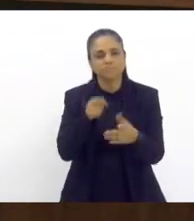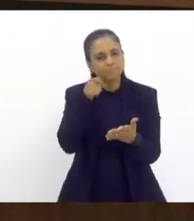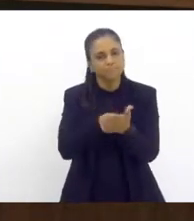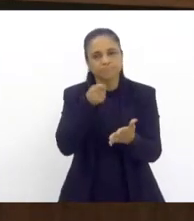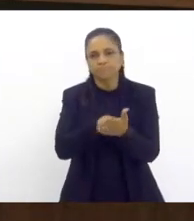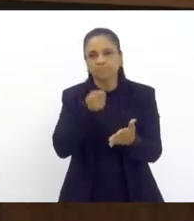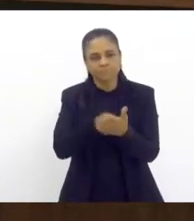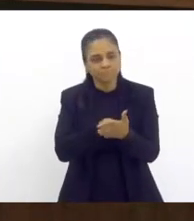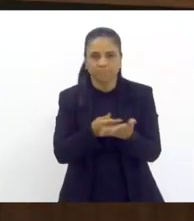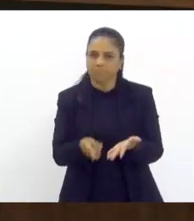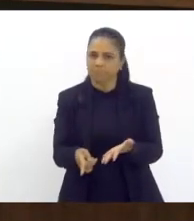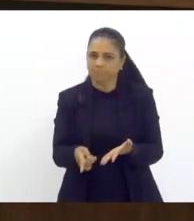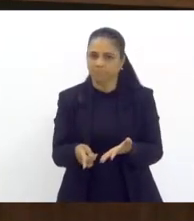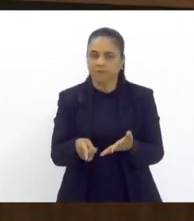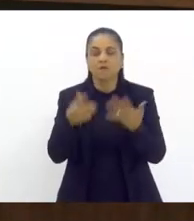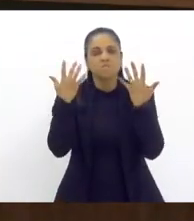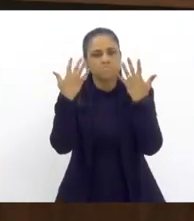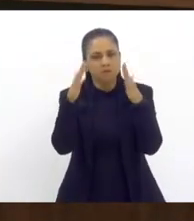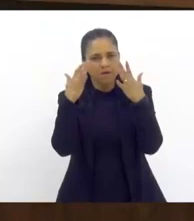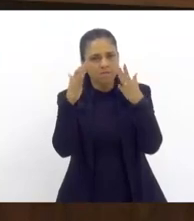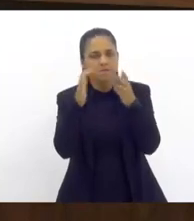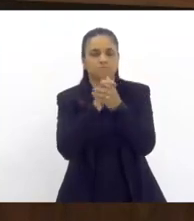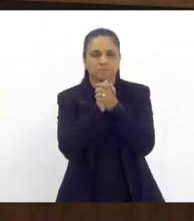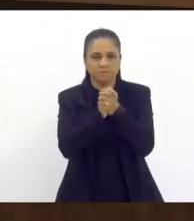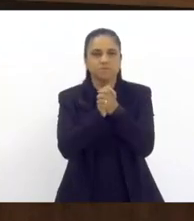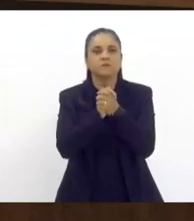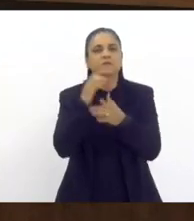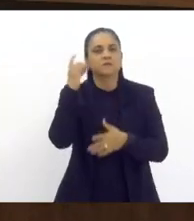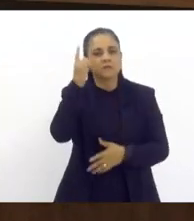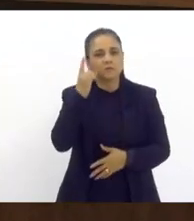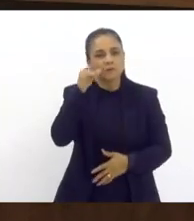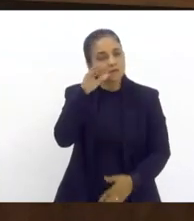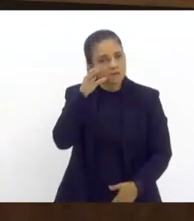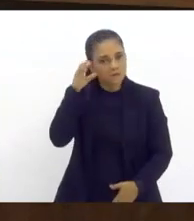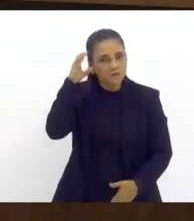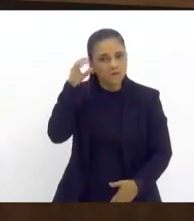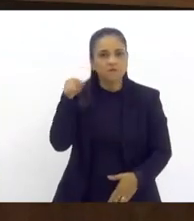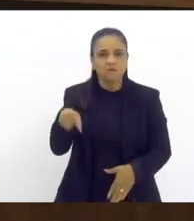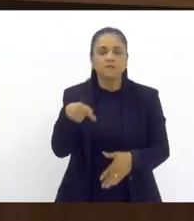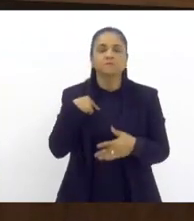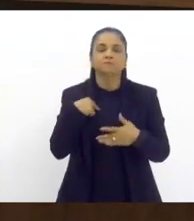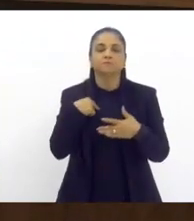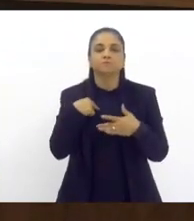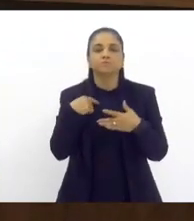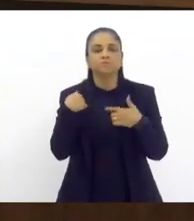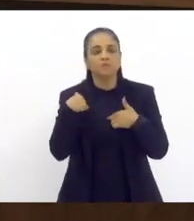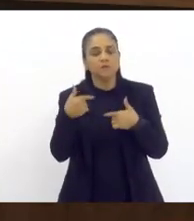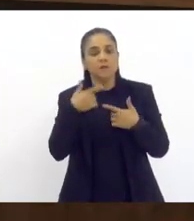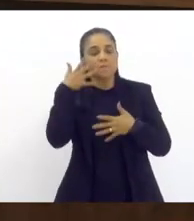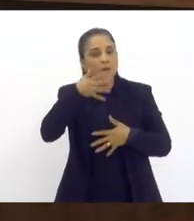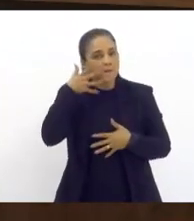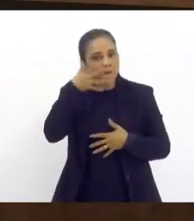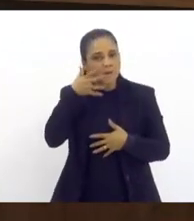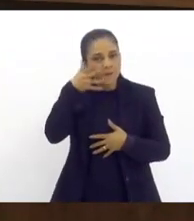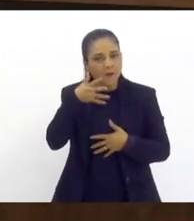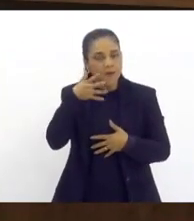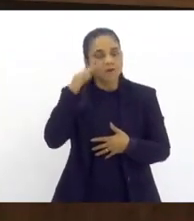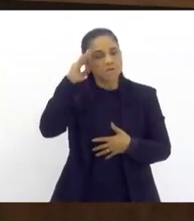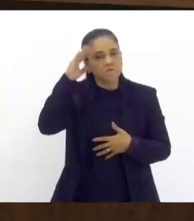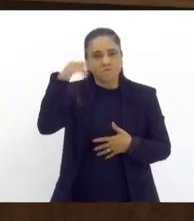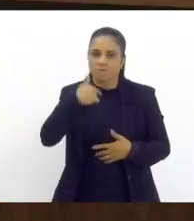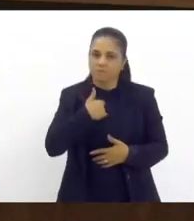enfática. Então, quero parabenizar a deputada Célia Jordão e trazer também um elemento que, para mim, é